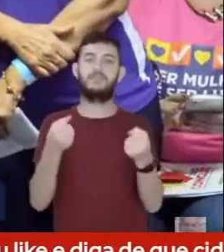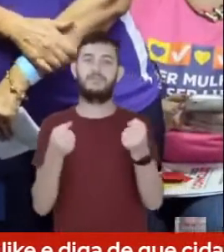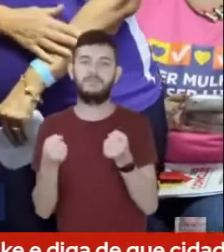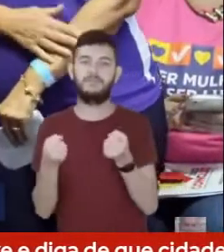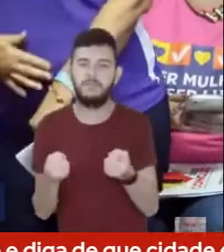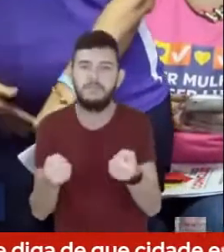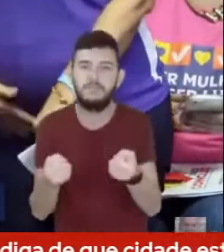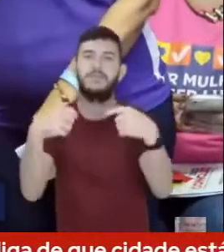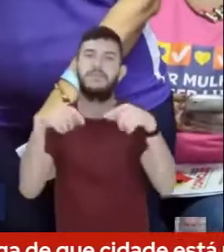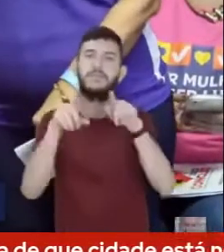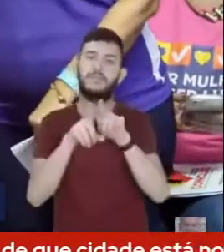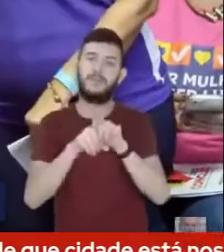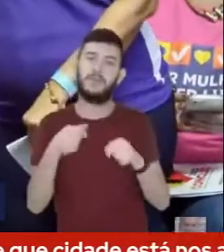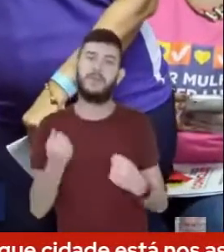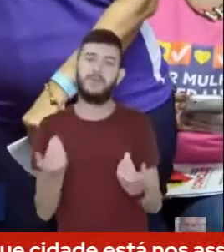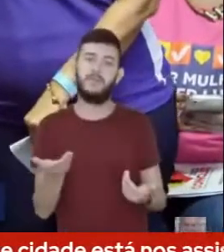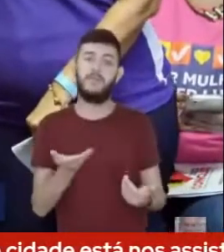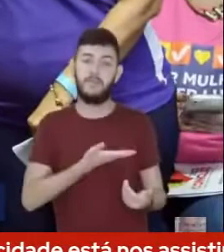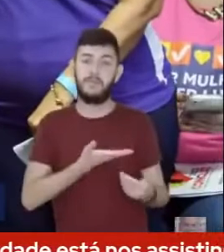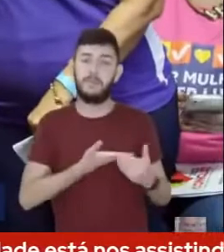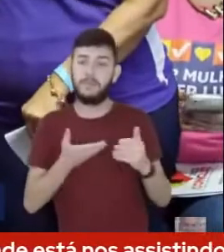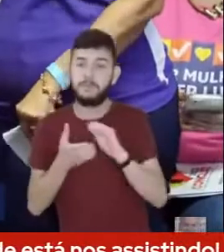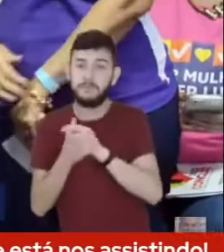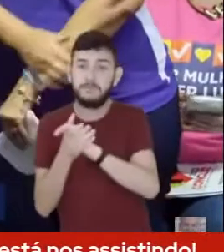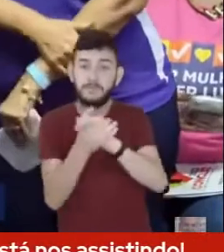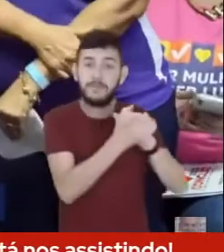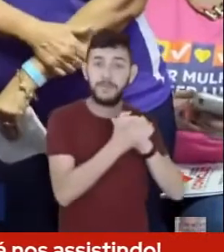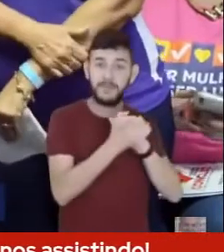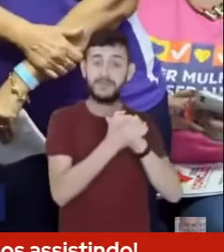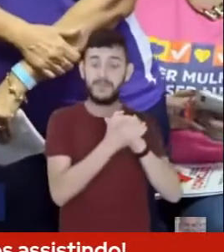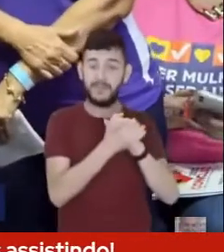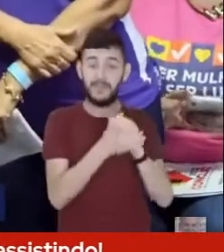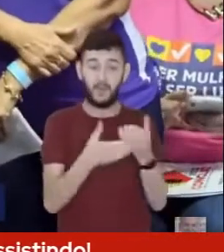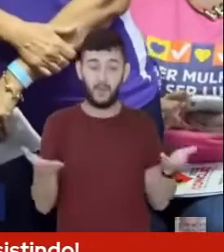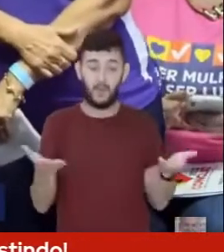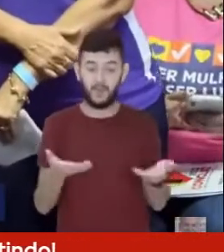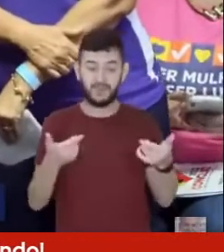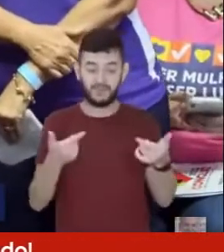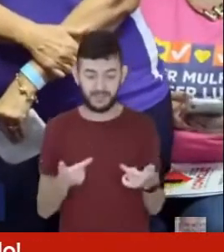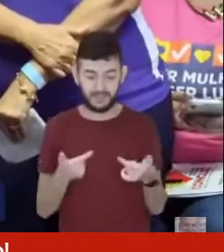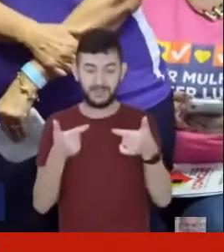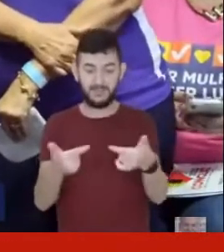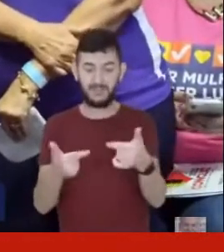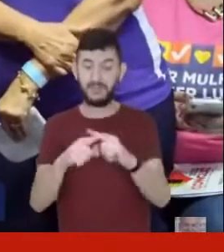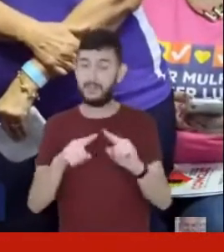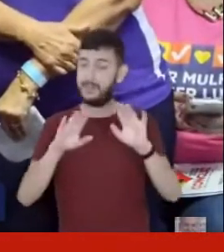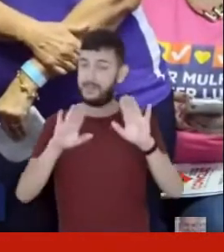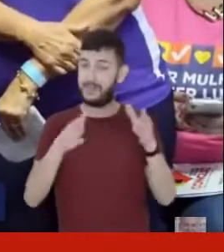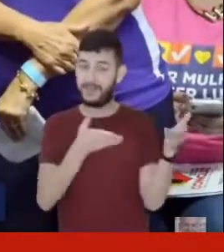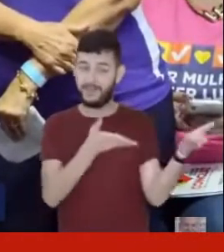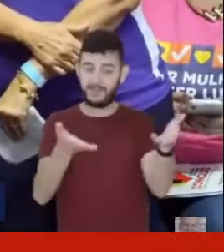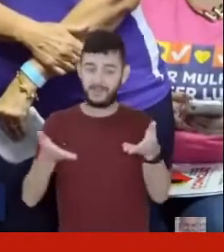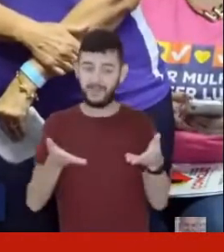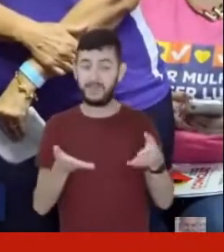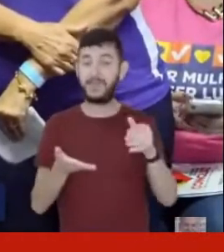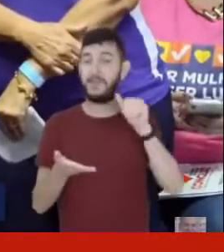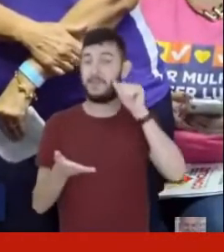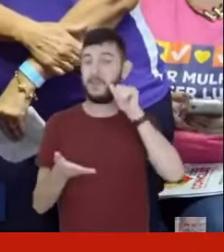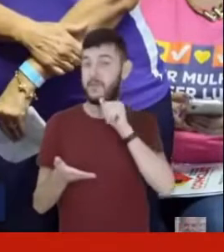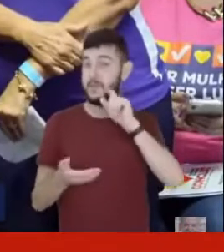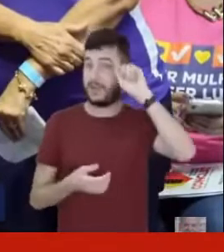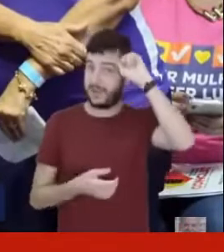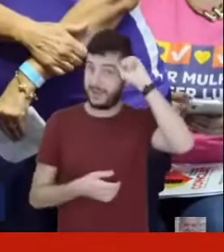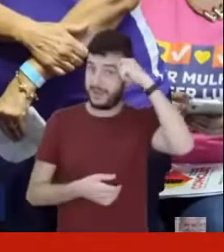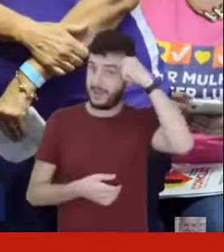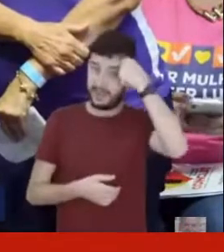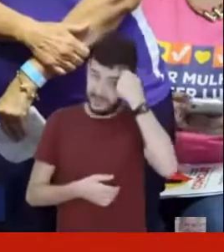hoje é um dia de luta, mas eu vou passar a palavra primeiro para uma mulher negra, uma